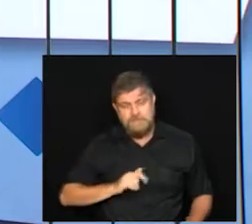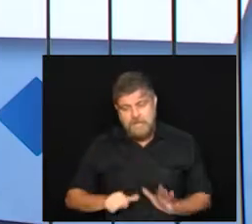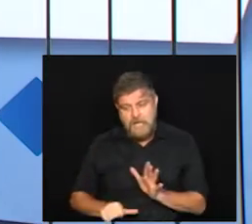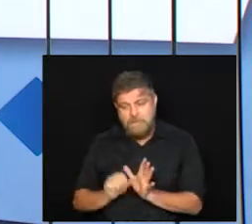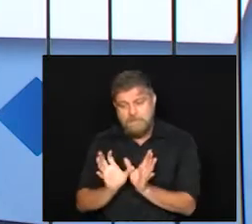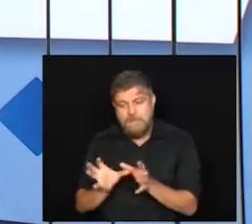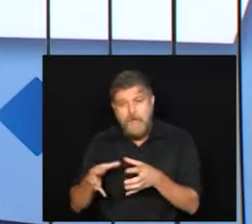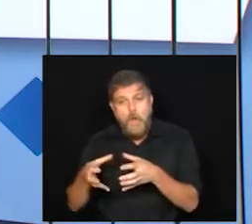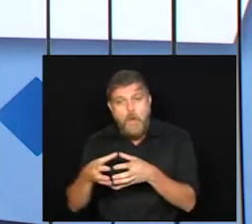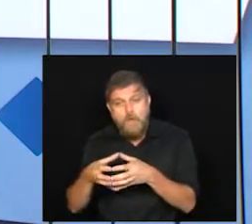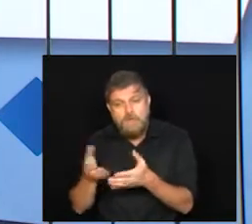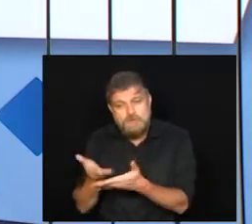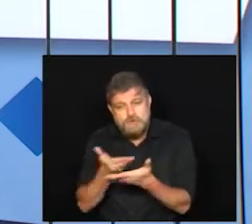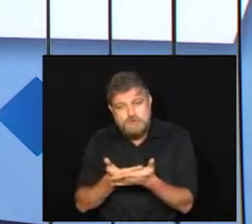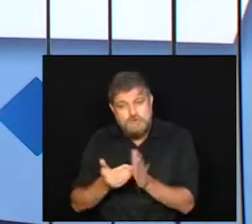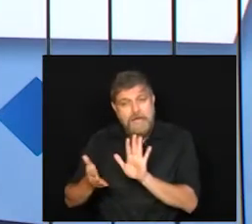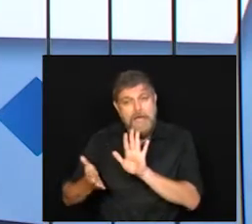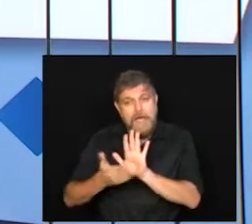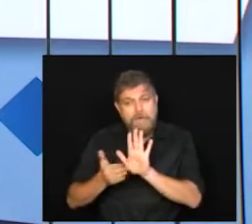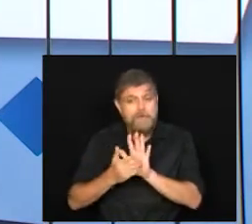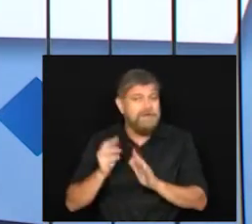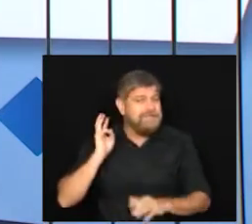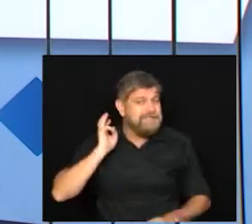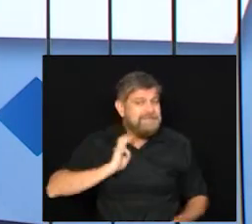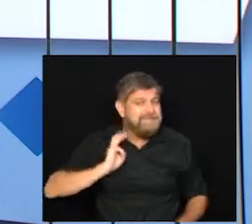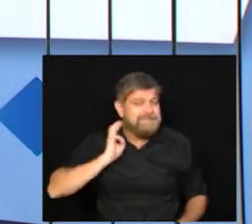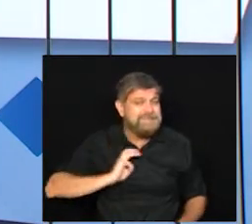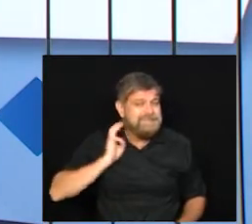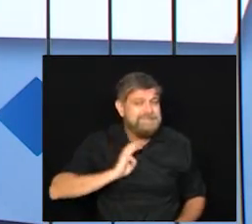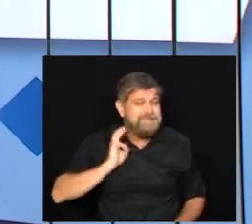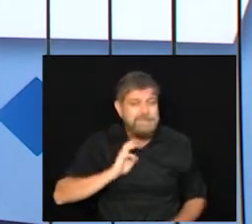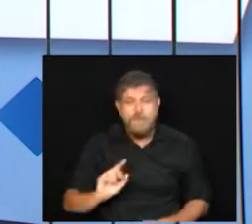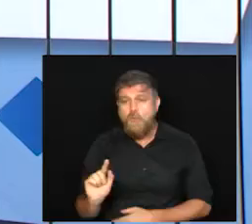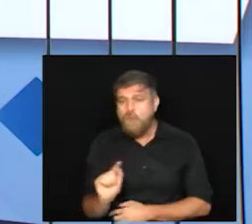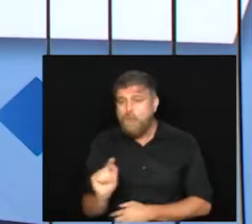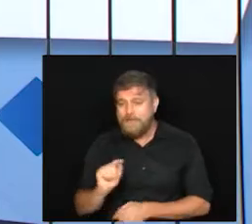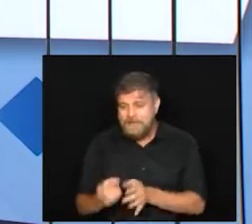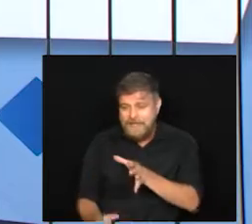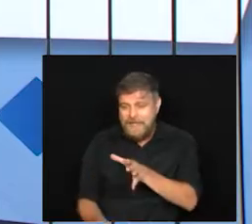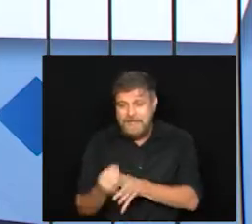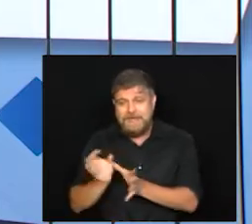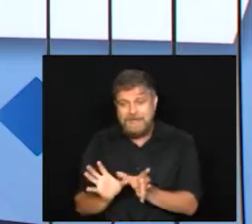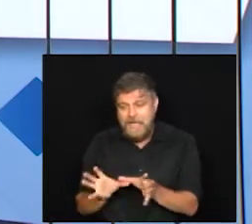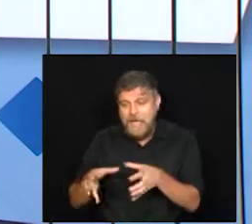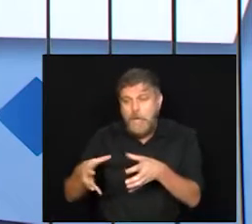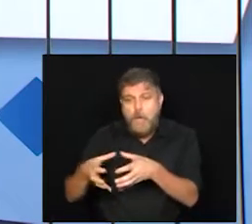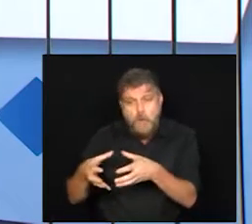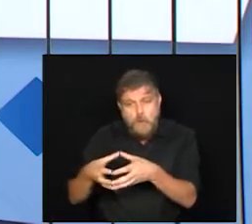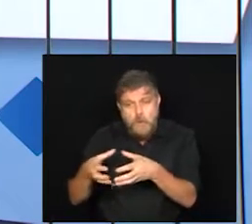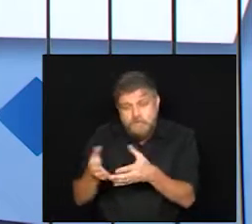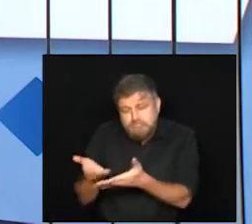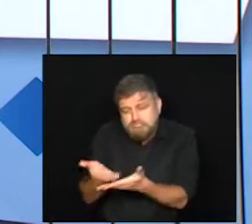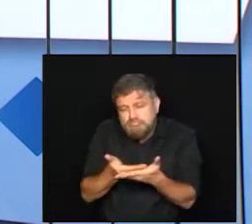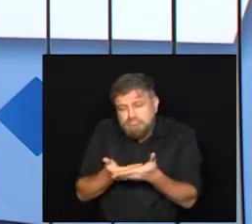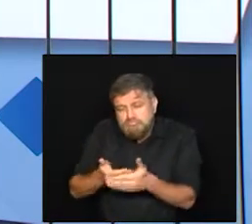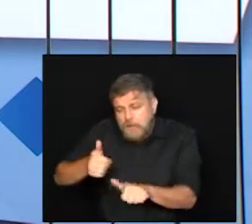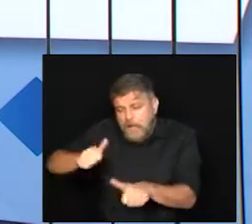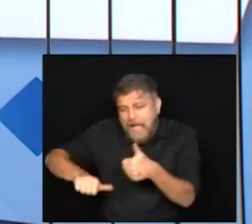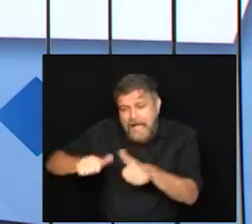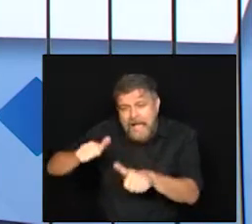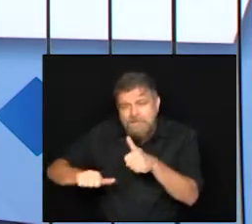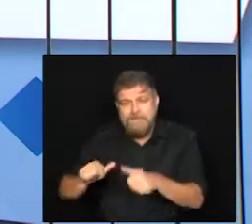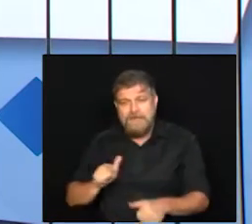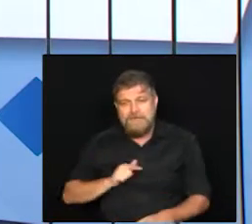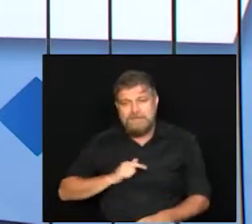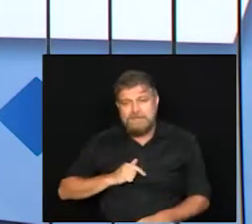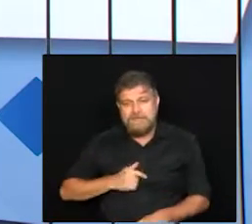primeira, que foi proposta pelo vereador Cecílio Santos, que é a criação de um colegiado para analisar o desenvolvimento